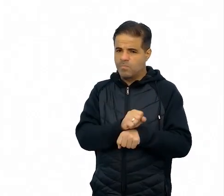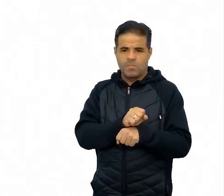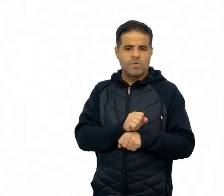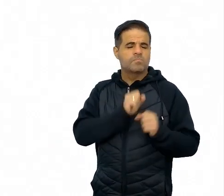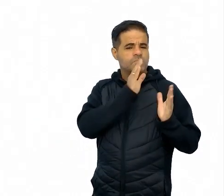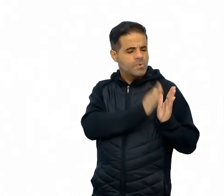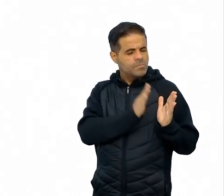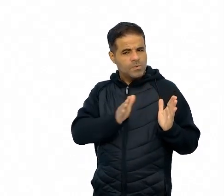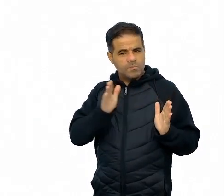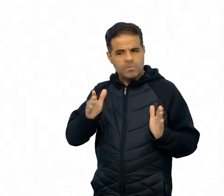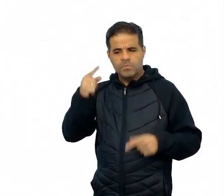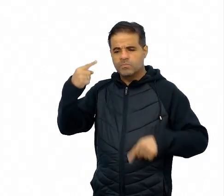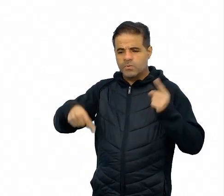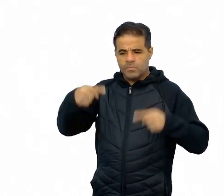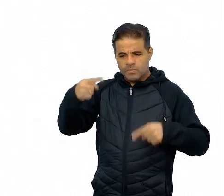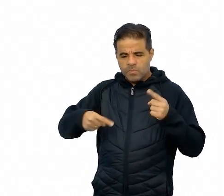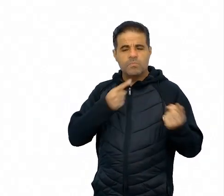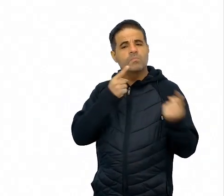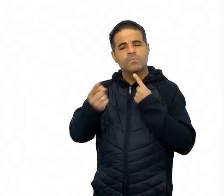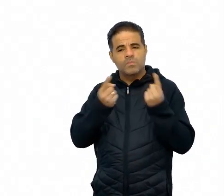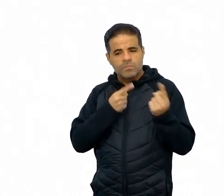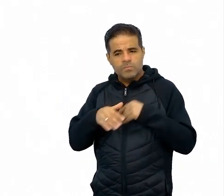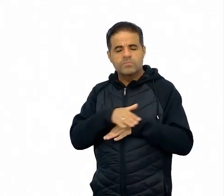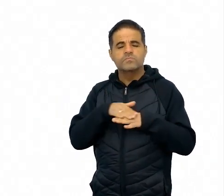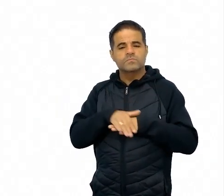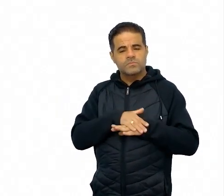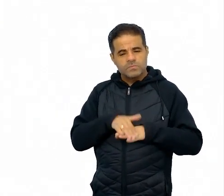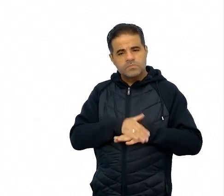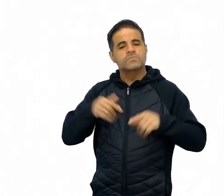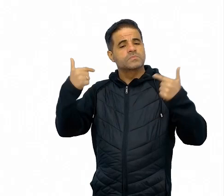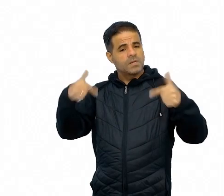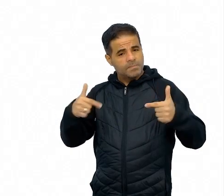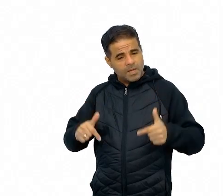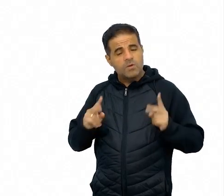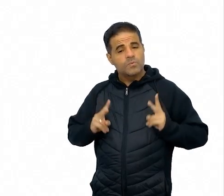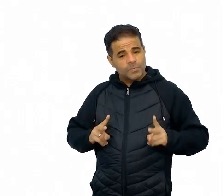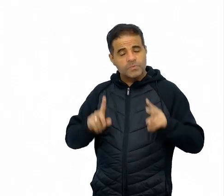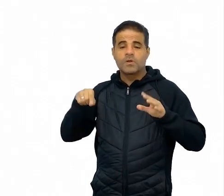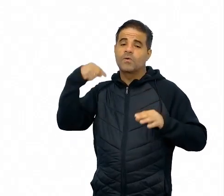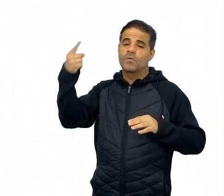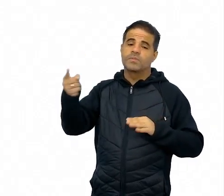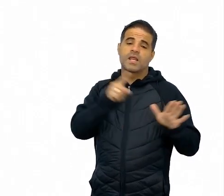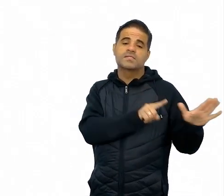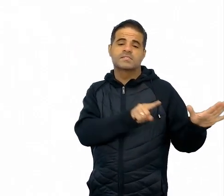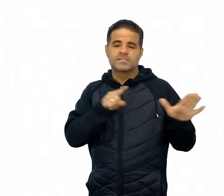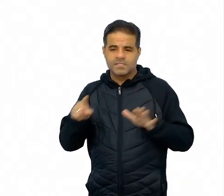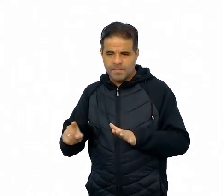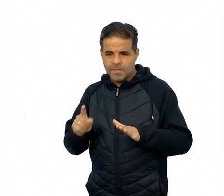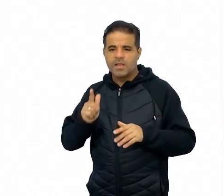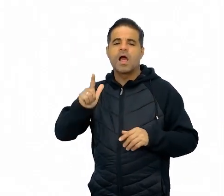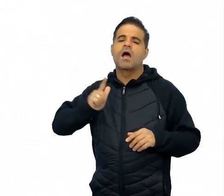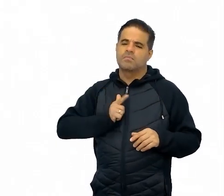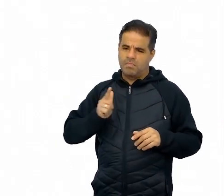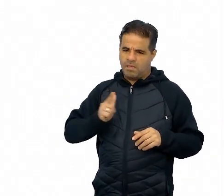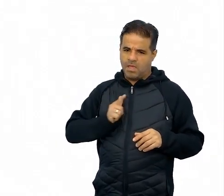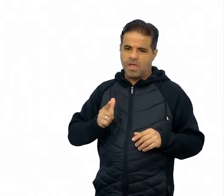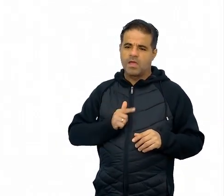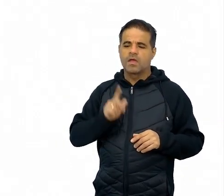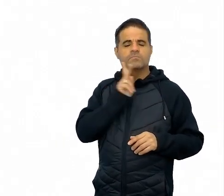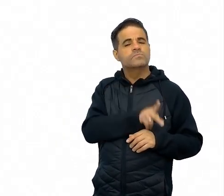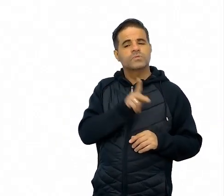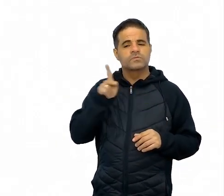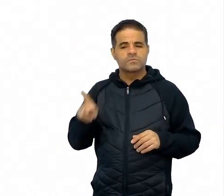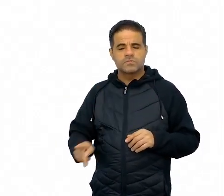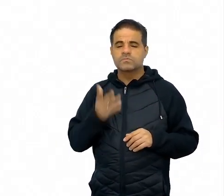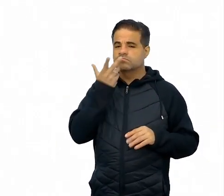que a gente está discutindo, conversando. O nosso trabalho continua na semana que vem, onde a gente tem aqui os